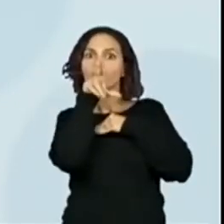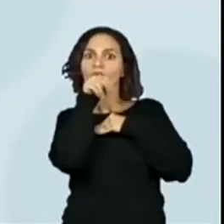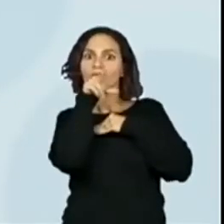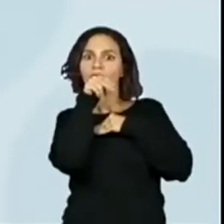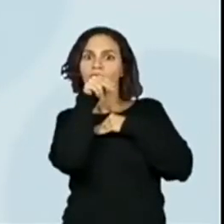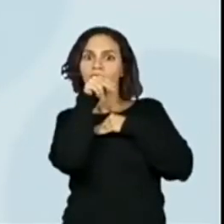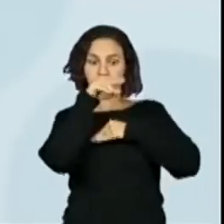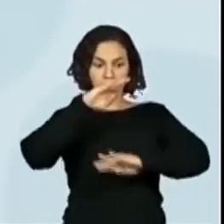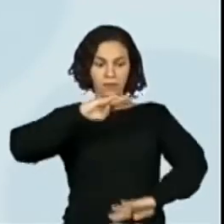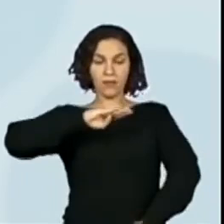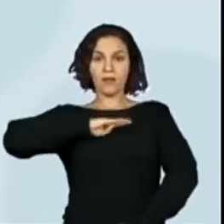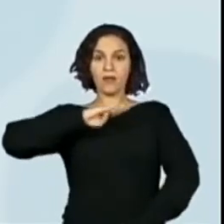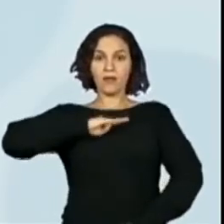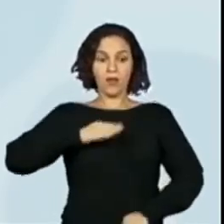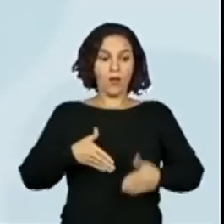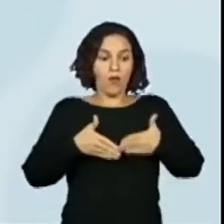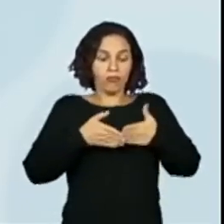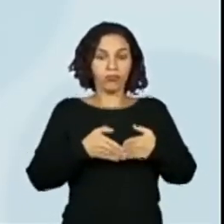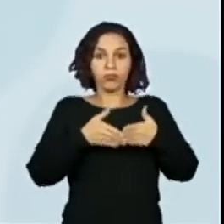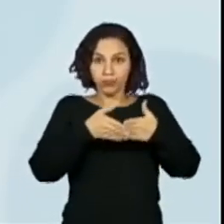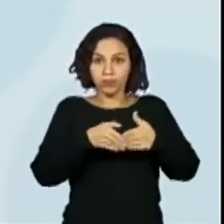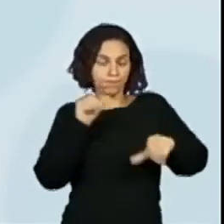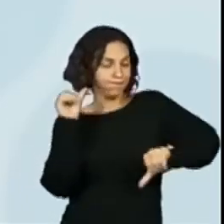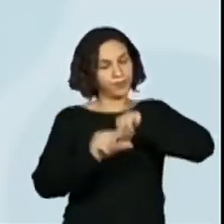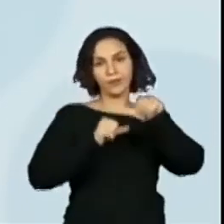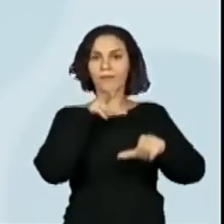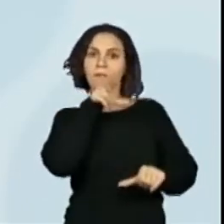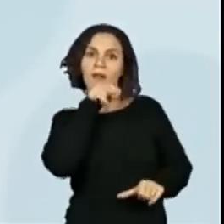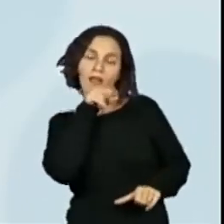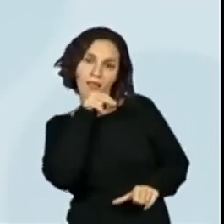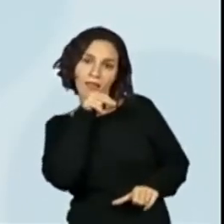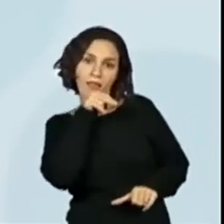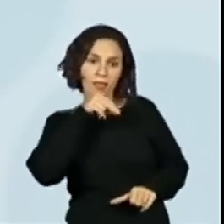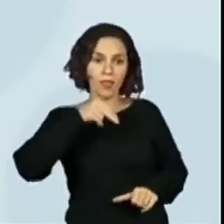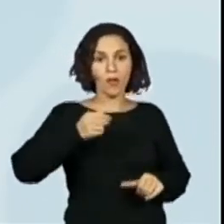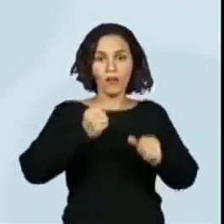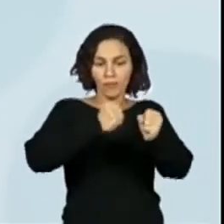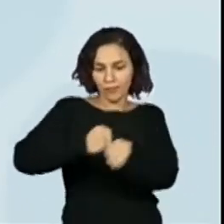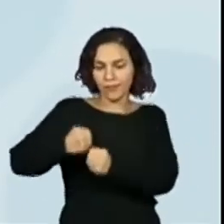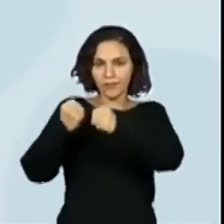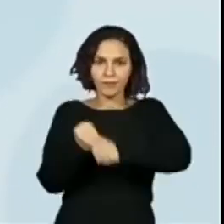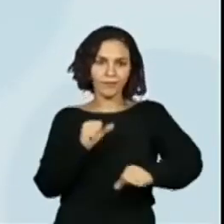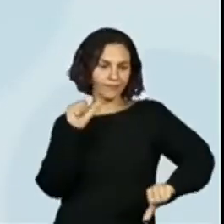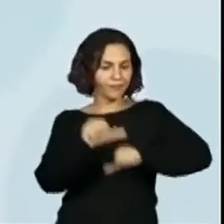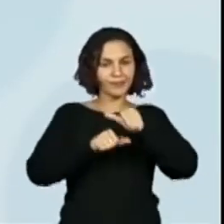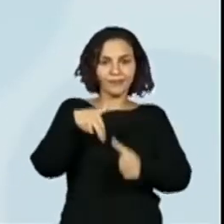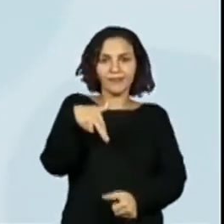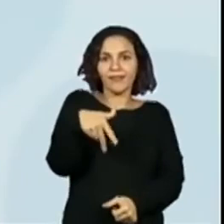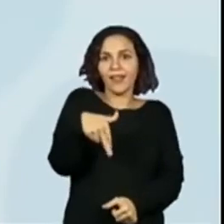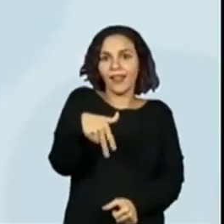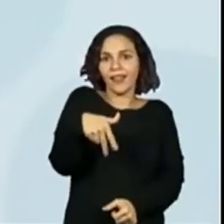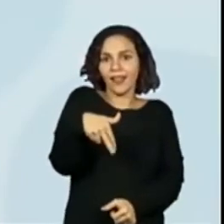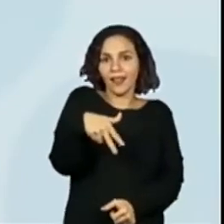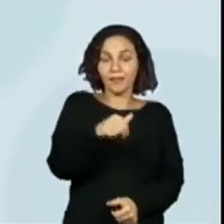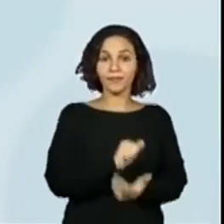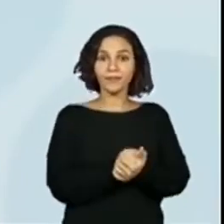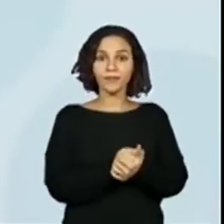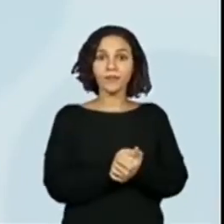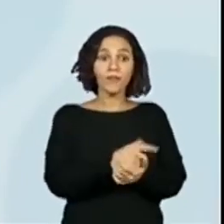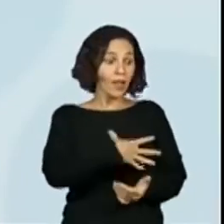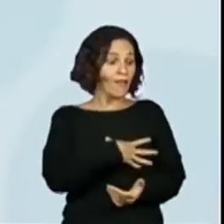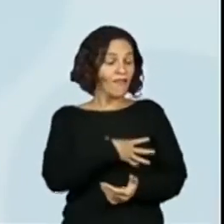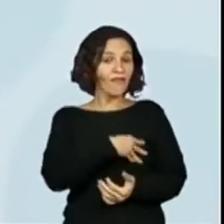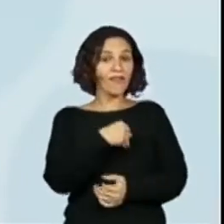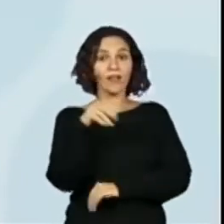bico do pato, da canoa o corpo do pato, dos remos as pernas do pato. A filha da cobra grande, quando